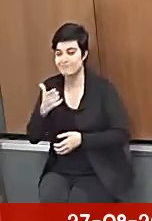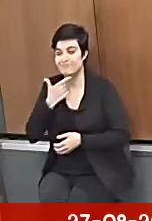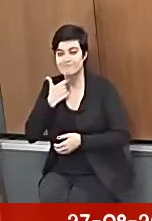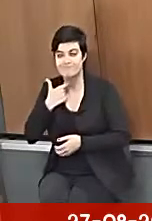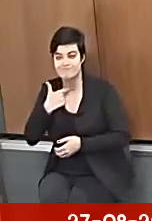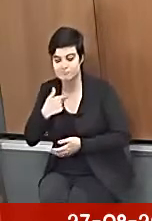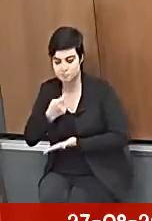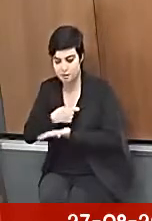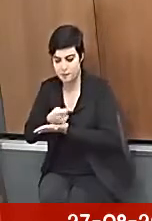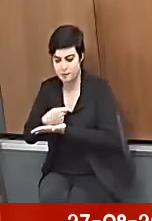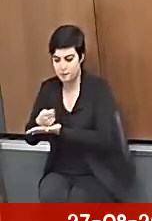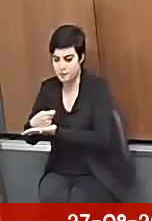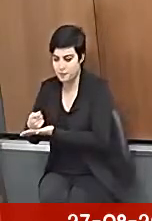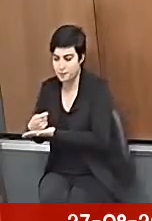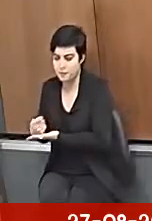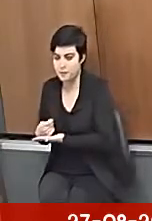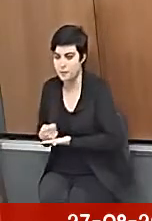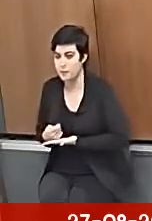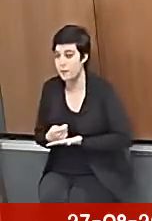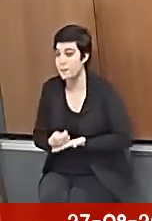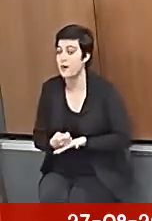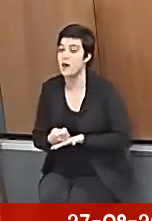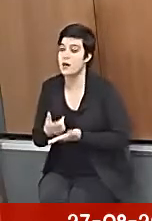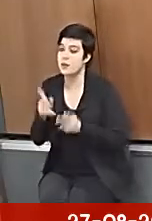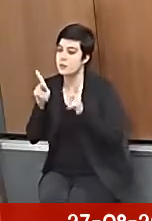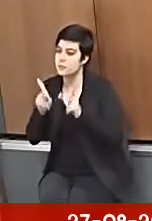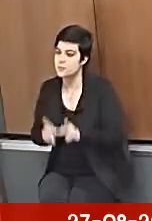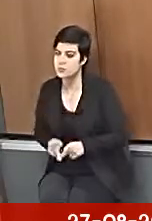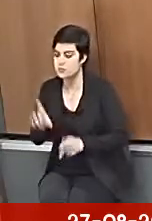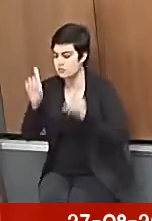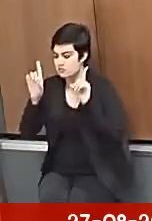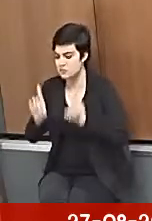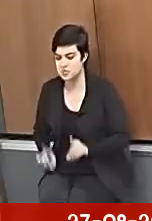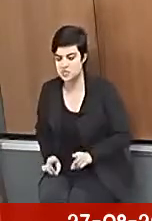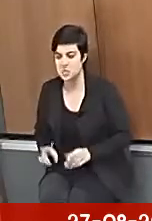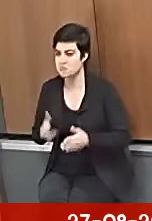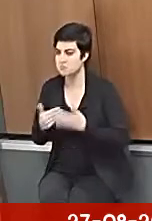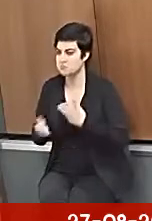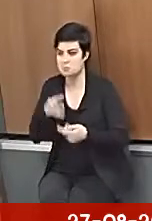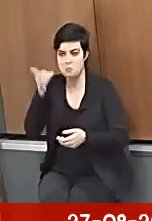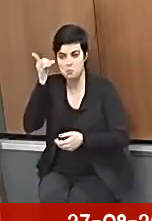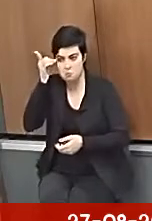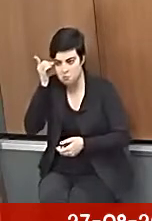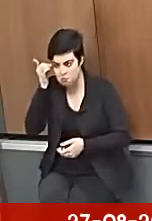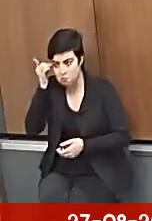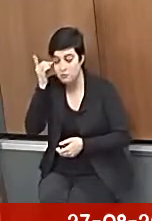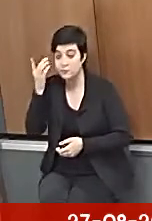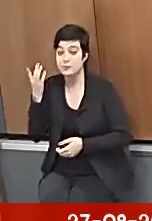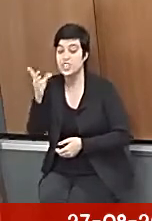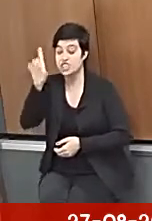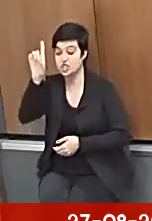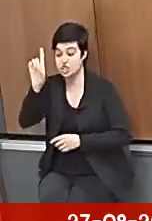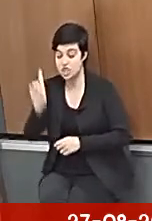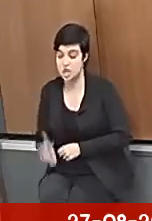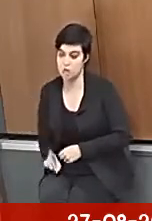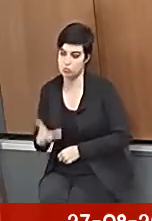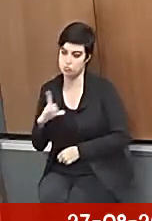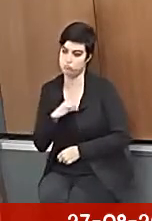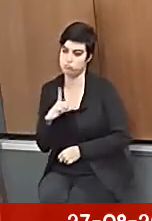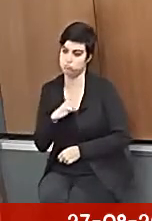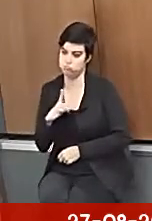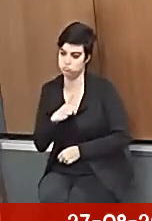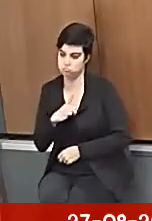distribuir os ingressos de ir para a deficiente seja ele síndrome de down que seja é direito gente é